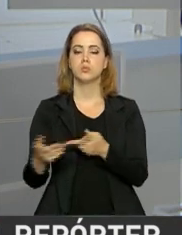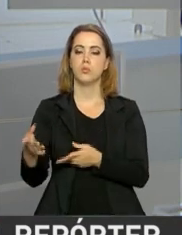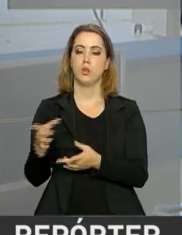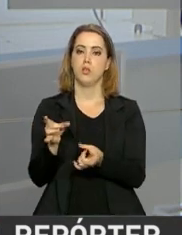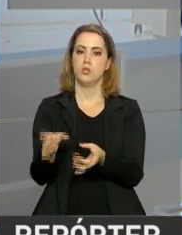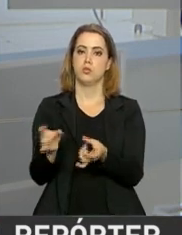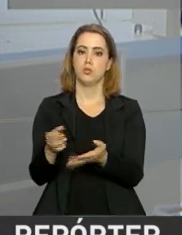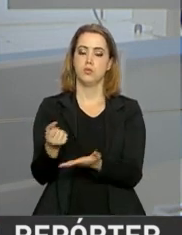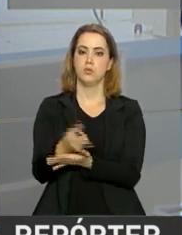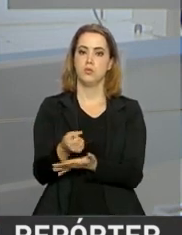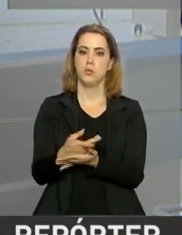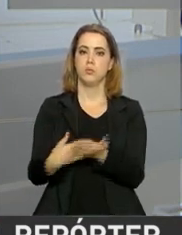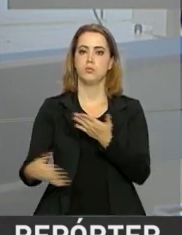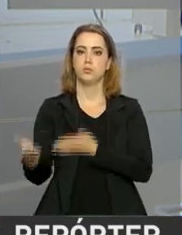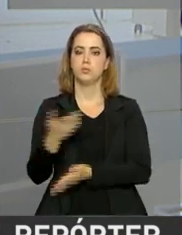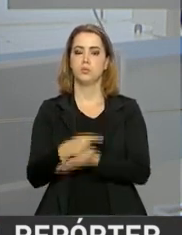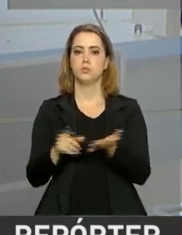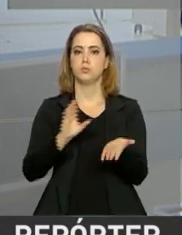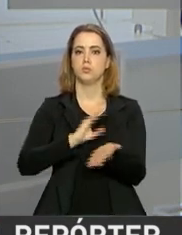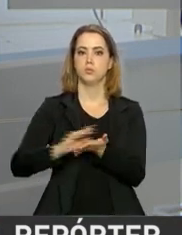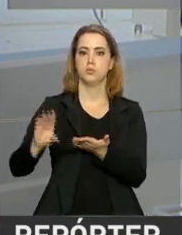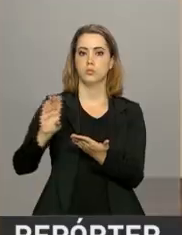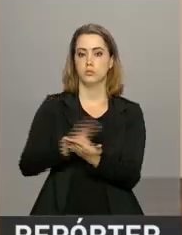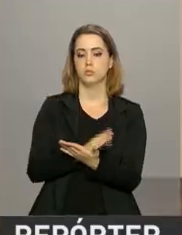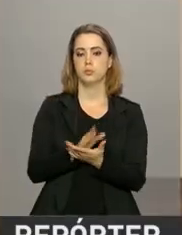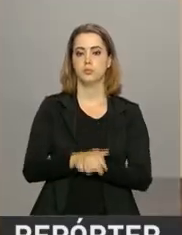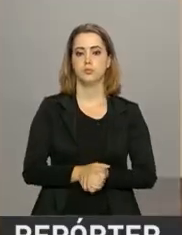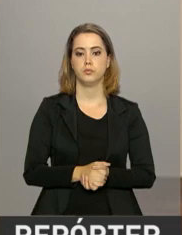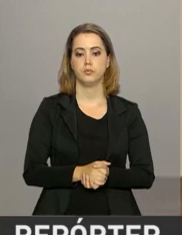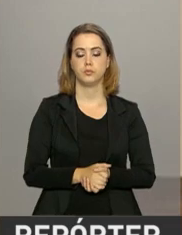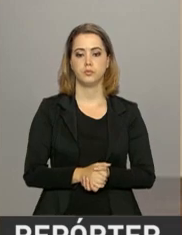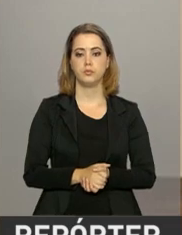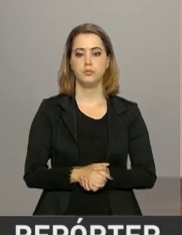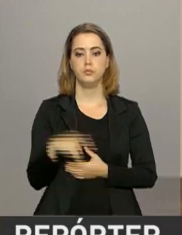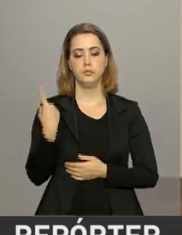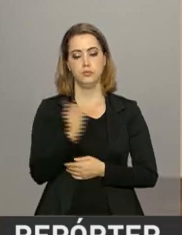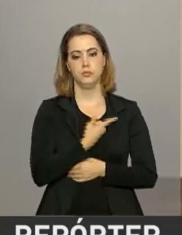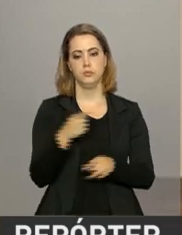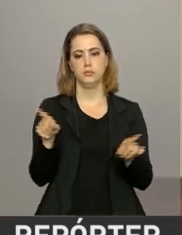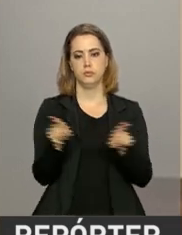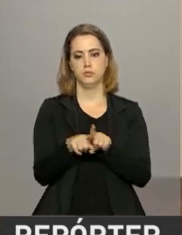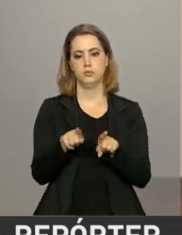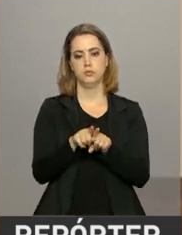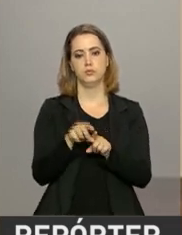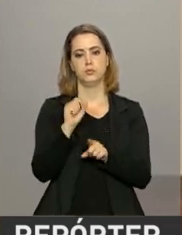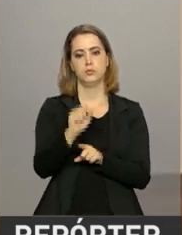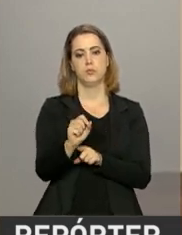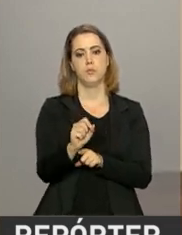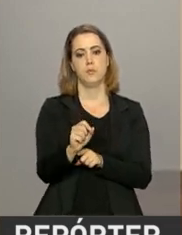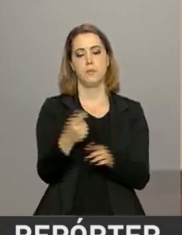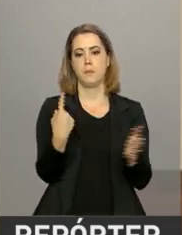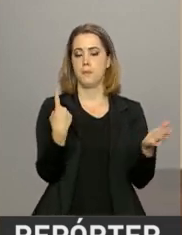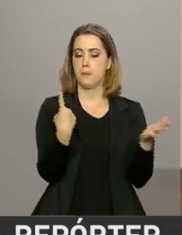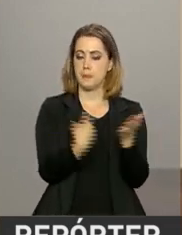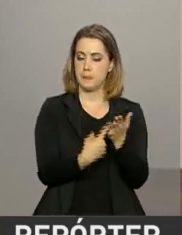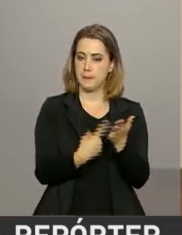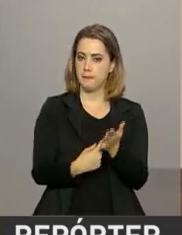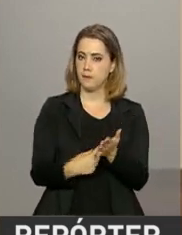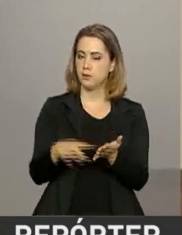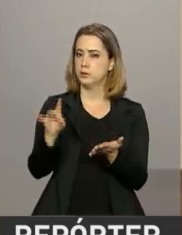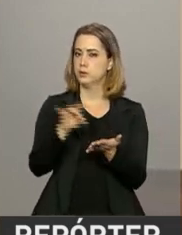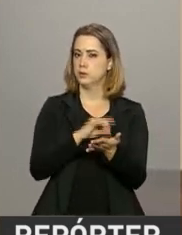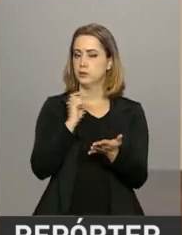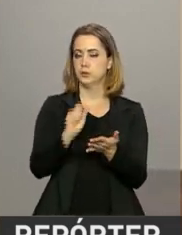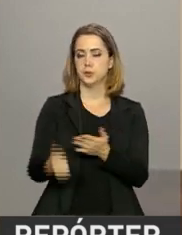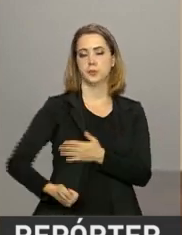os investimentos, como explicou o presidente Michel Temer. Nós também coincidimos na necessidade